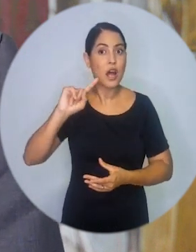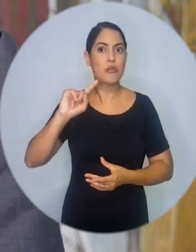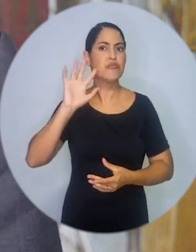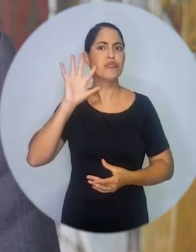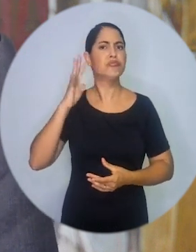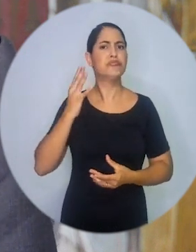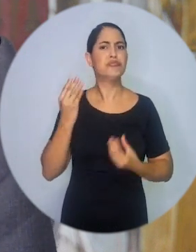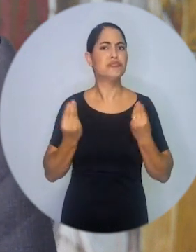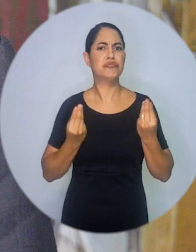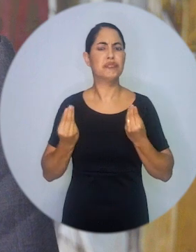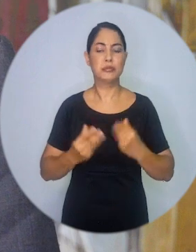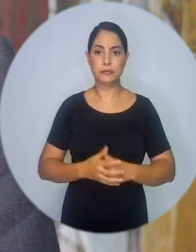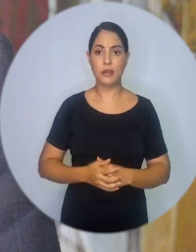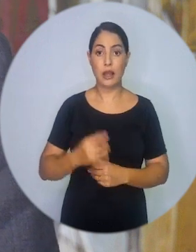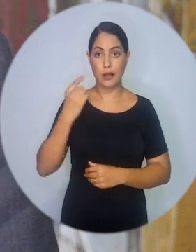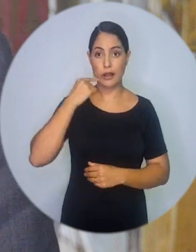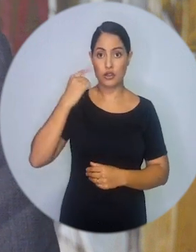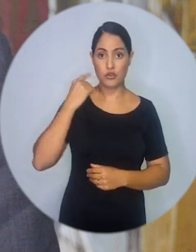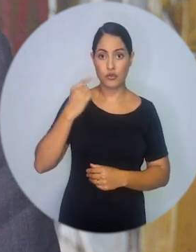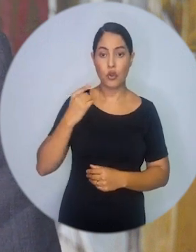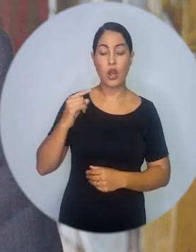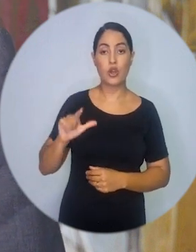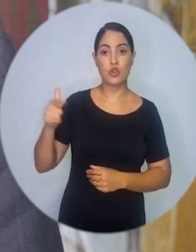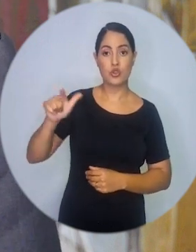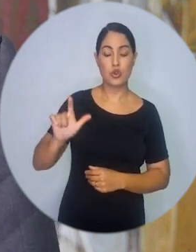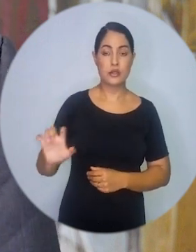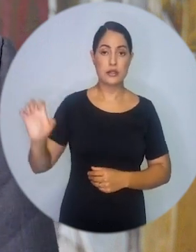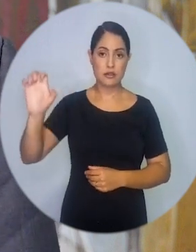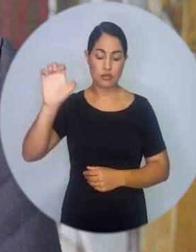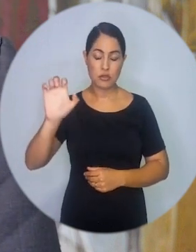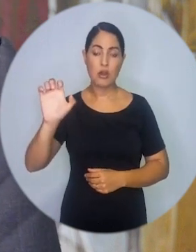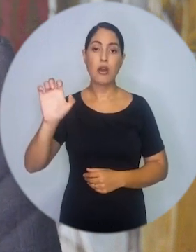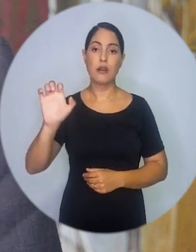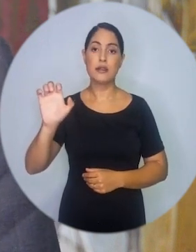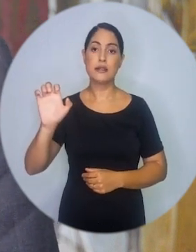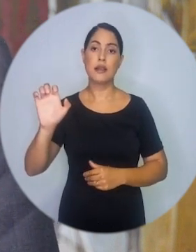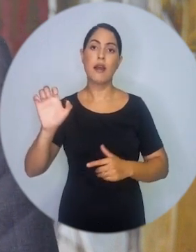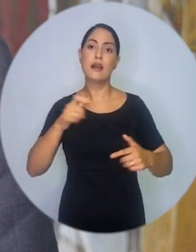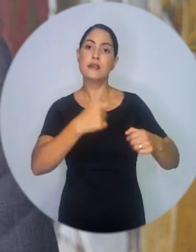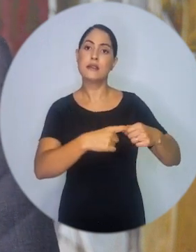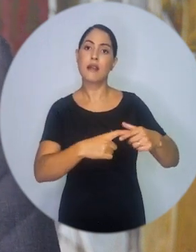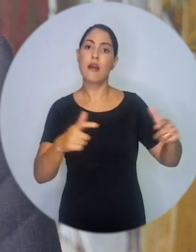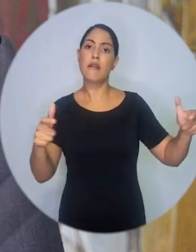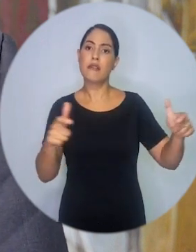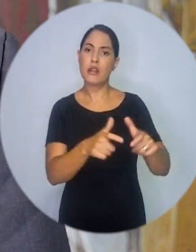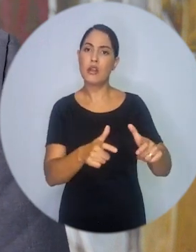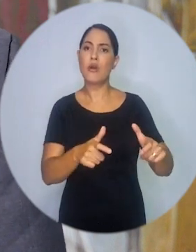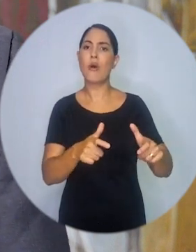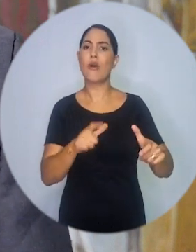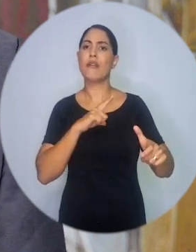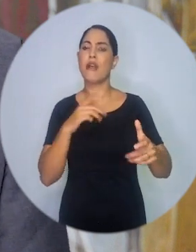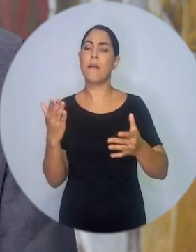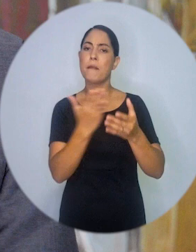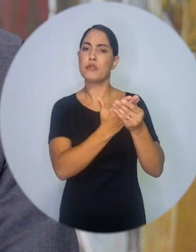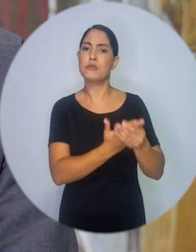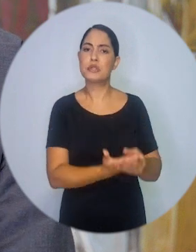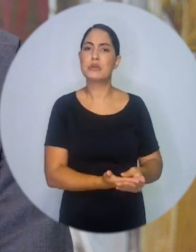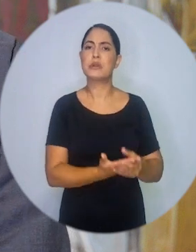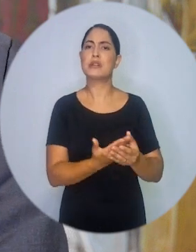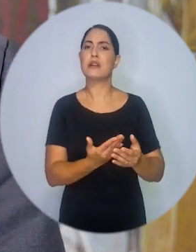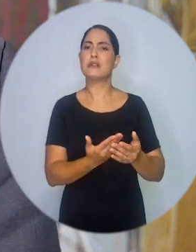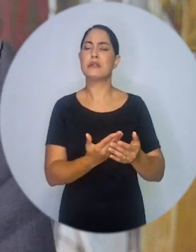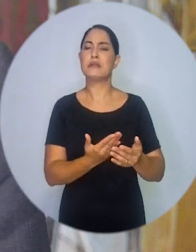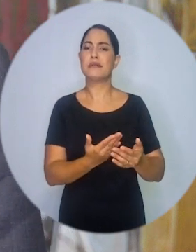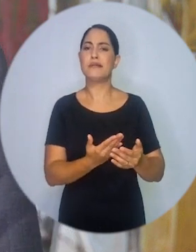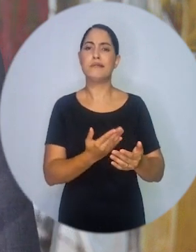seja, alguns advogados, geralmente de fora, iam para cidades do interior e ingressavam com muitas, centenas,